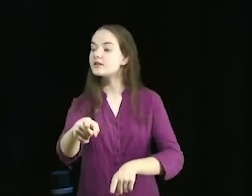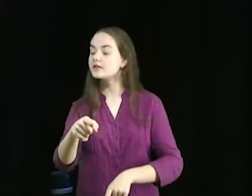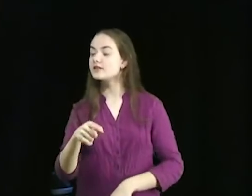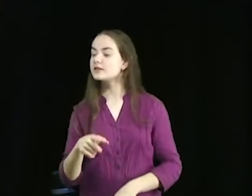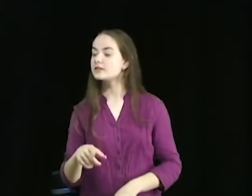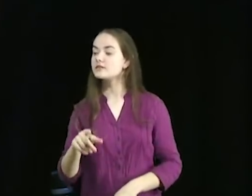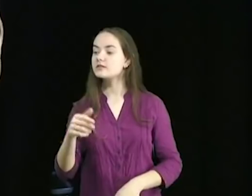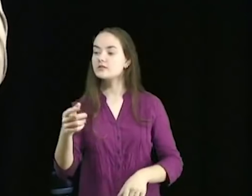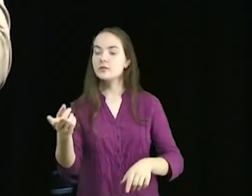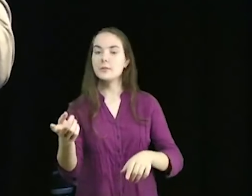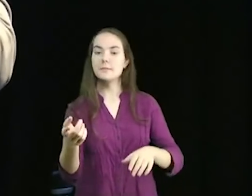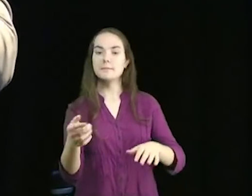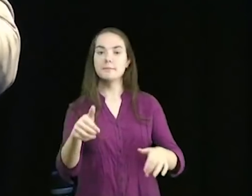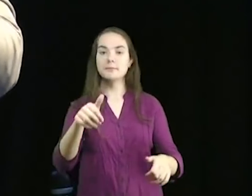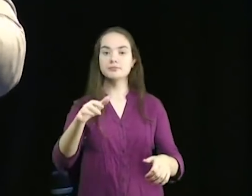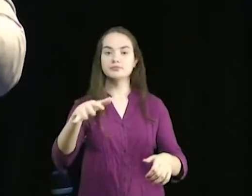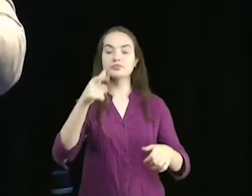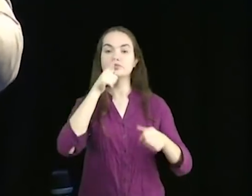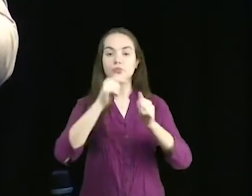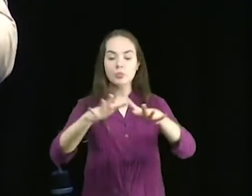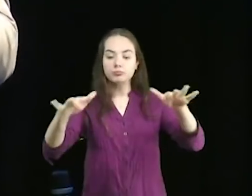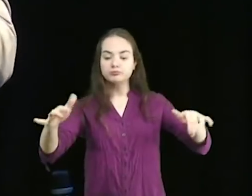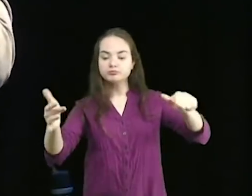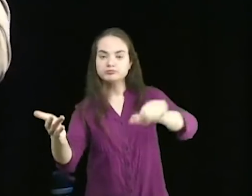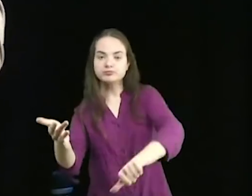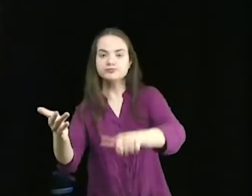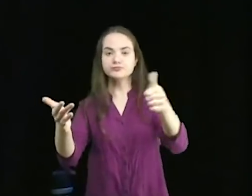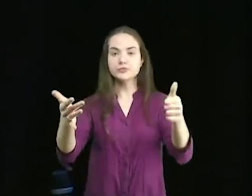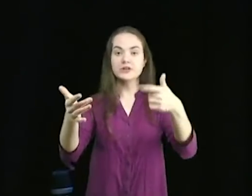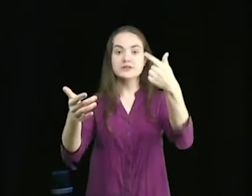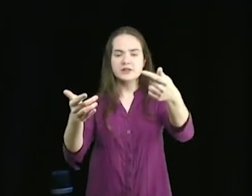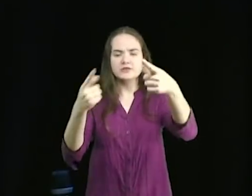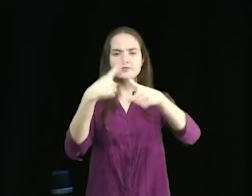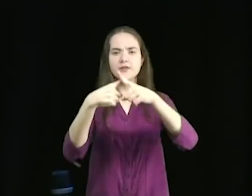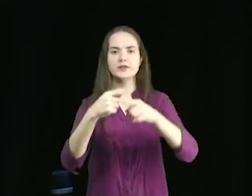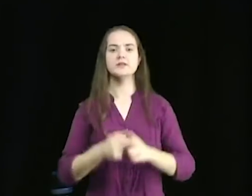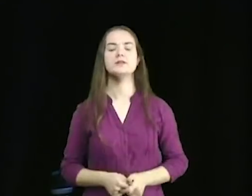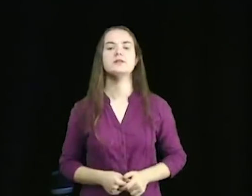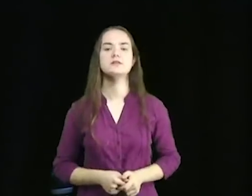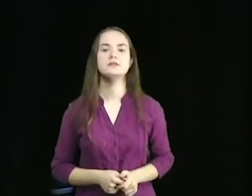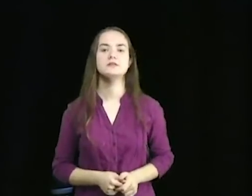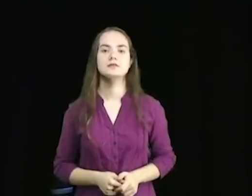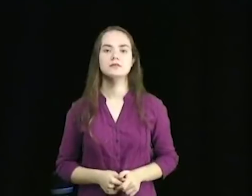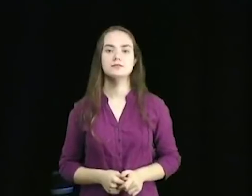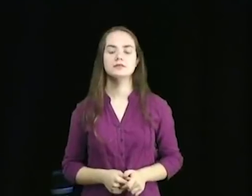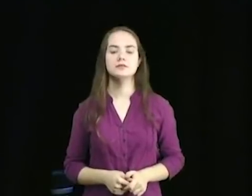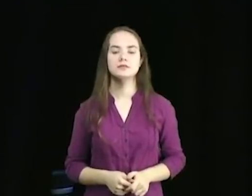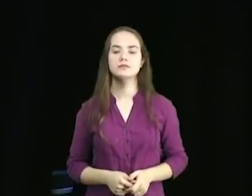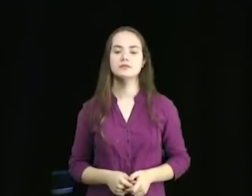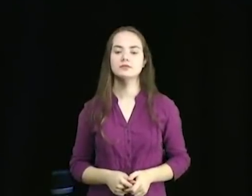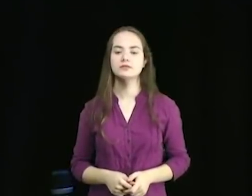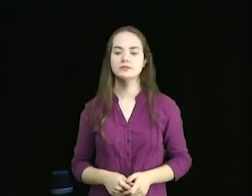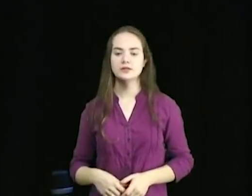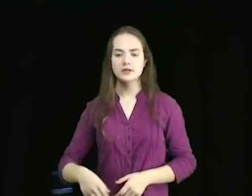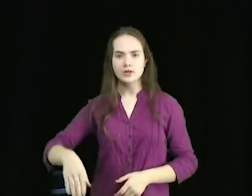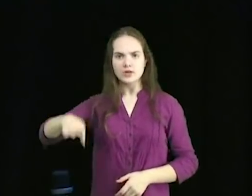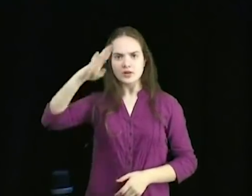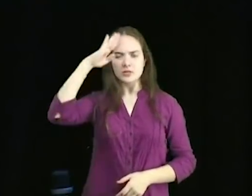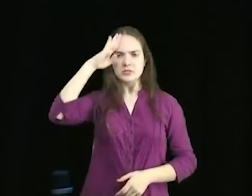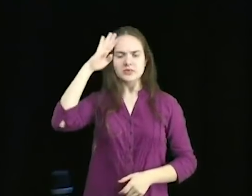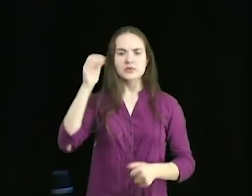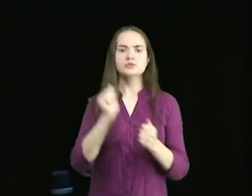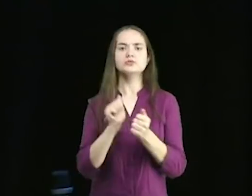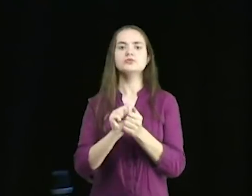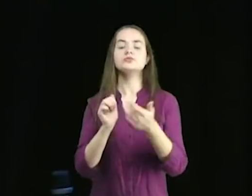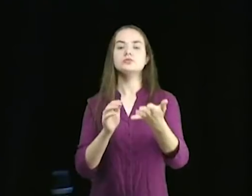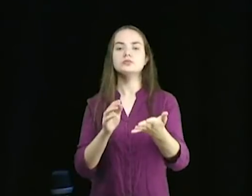não tinha um rio melhor para eu mais limpo, para eu mergulhar lá na Síria? Aí o capitão que estava com ele falou assim,